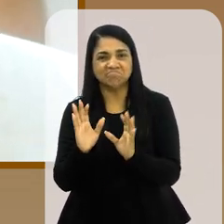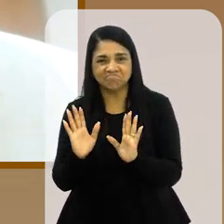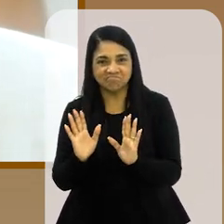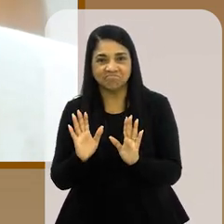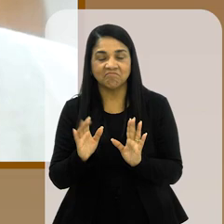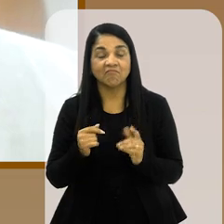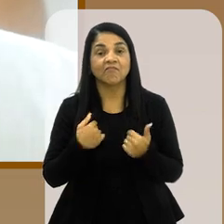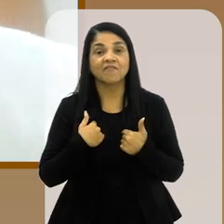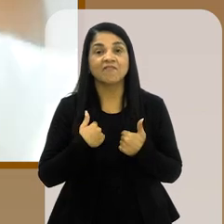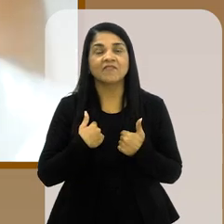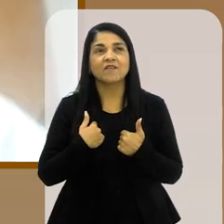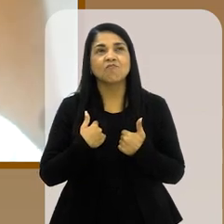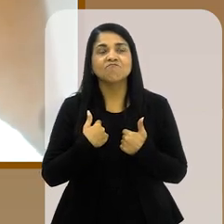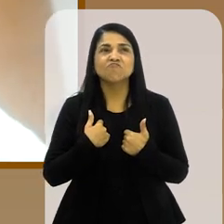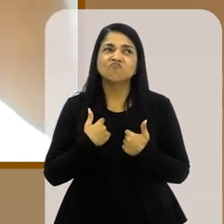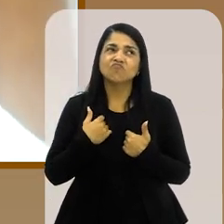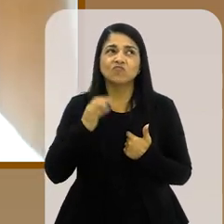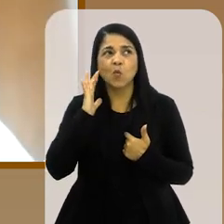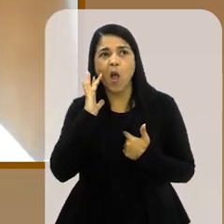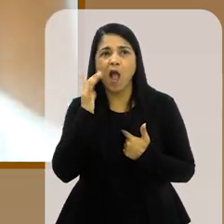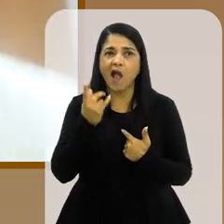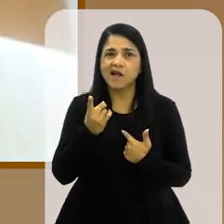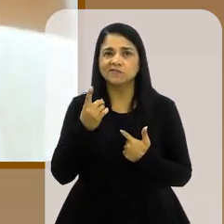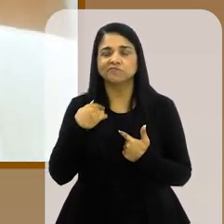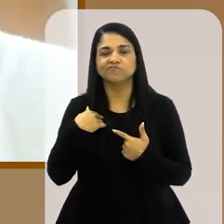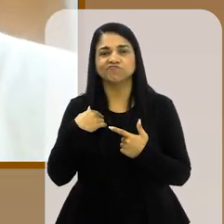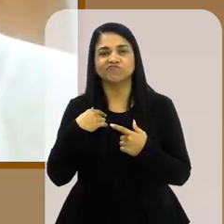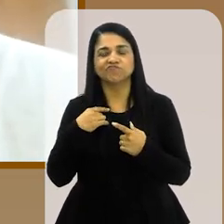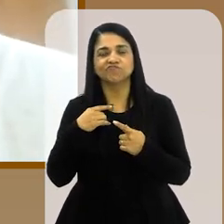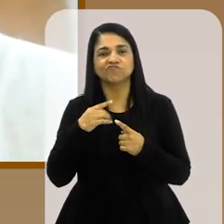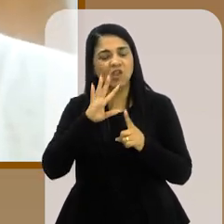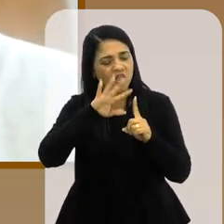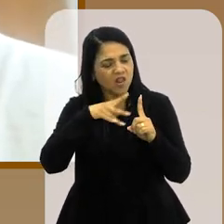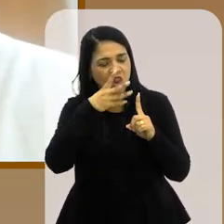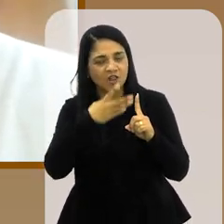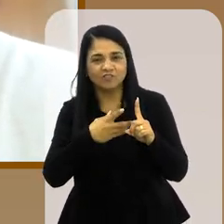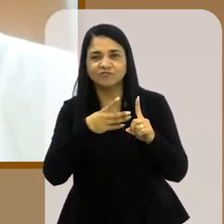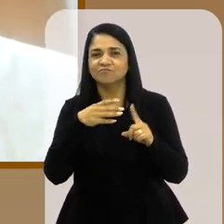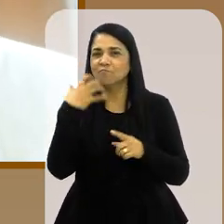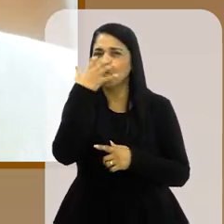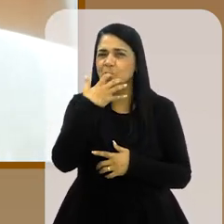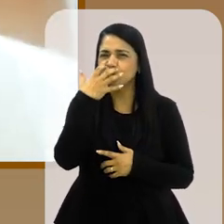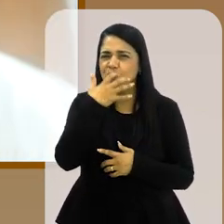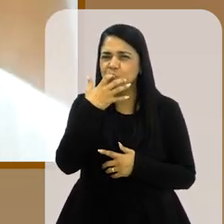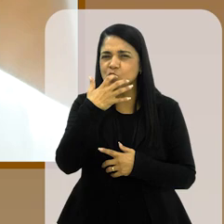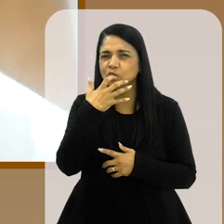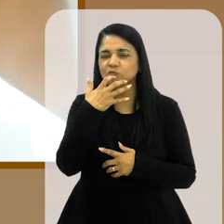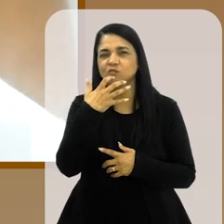Eu acho que o maior elogio que eu já recebi de um músico